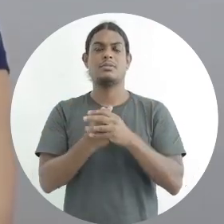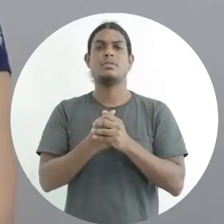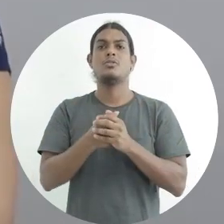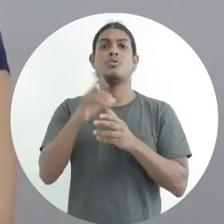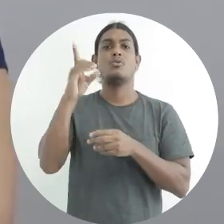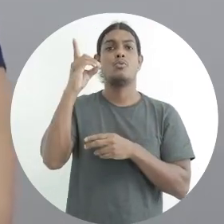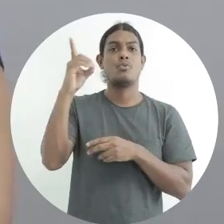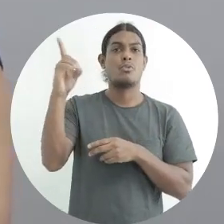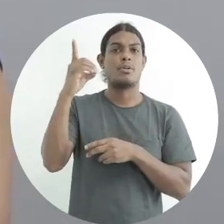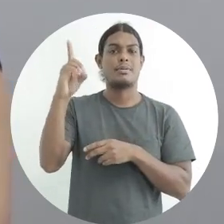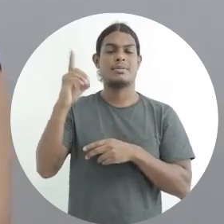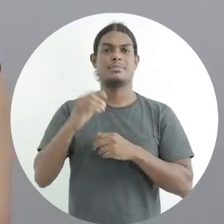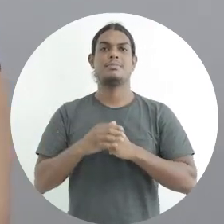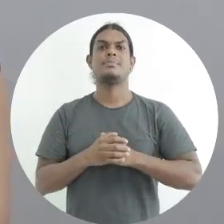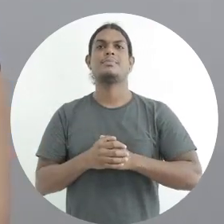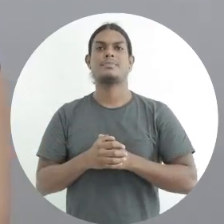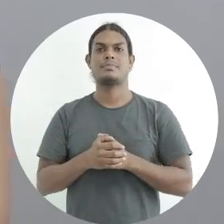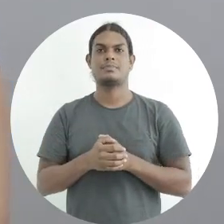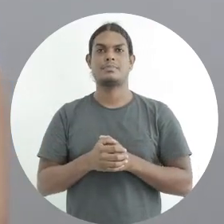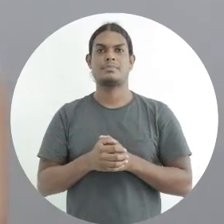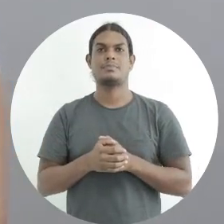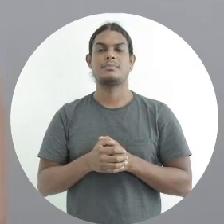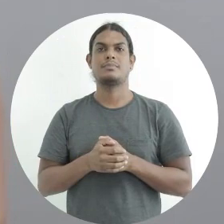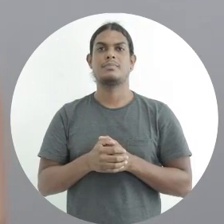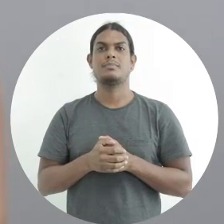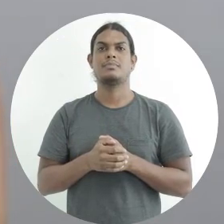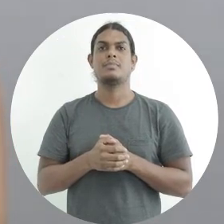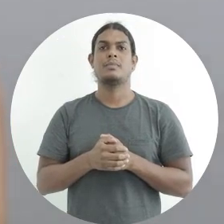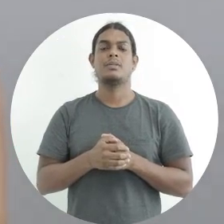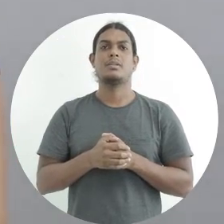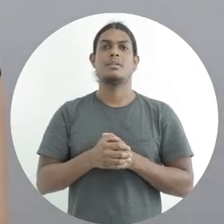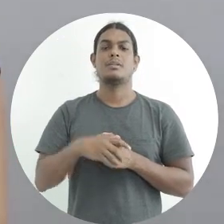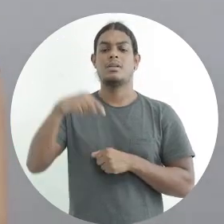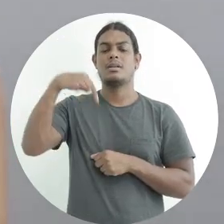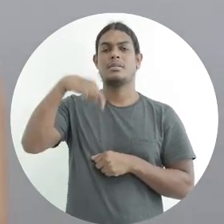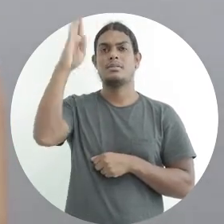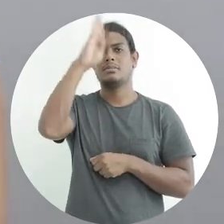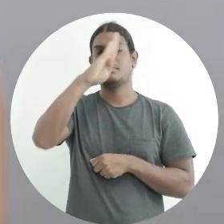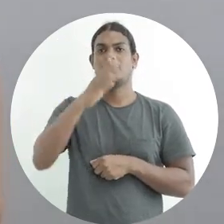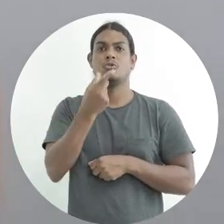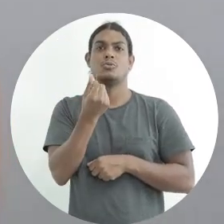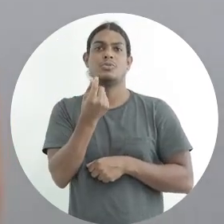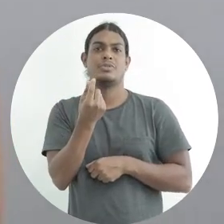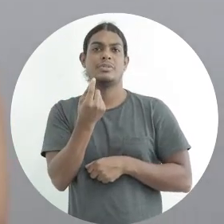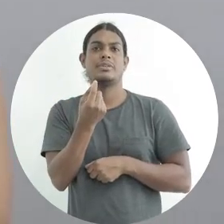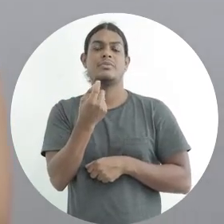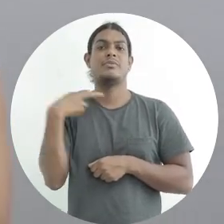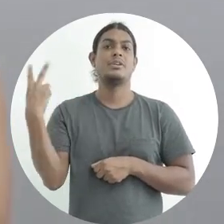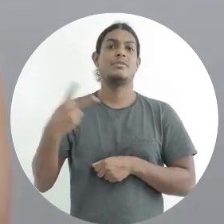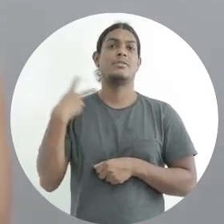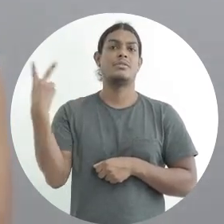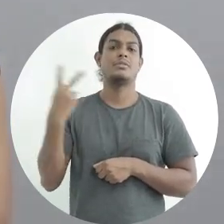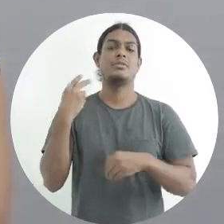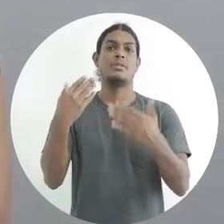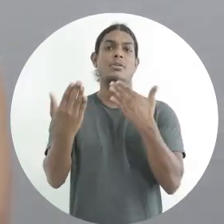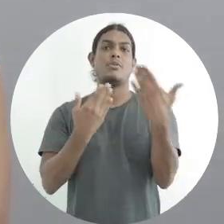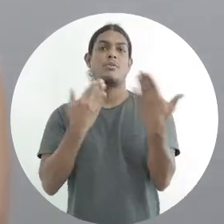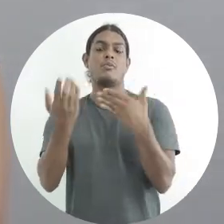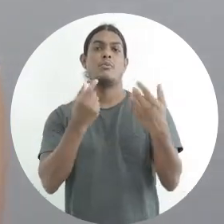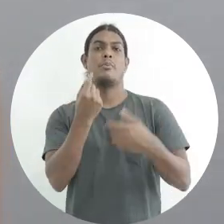que exportam, elas perdem dinheiro com isso. Nossa moeda fica muito valorizada em relação à moeda de fora.